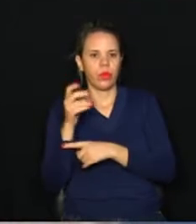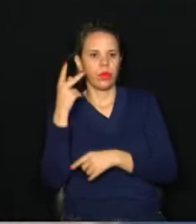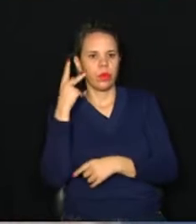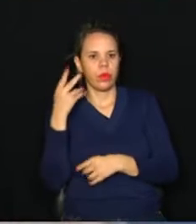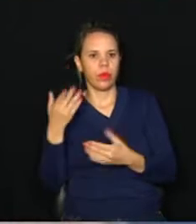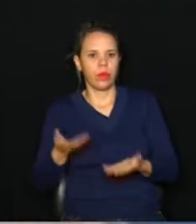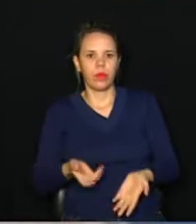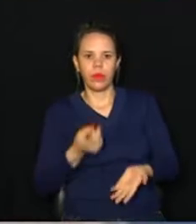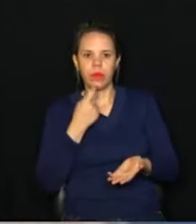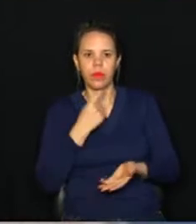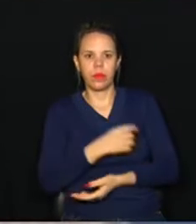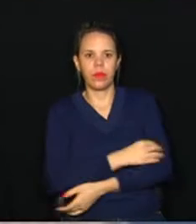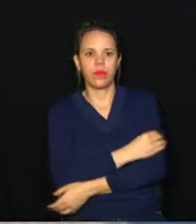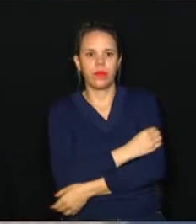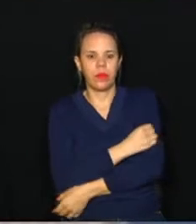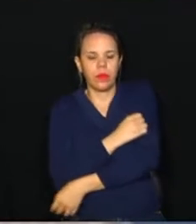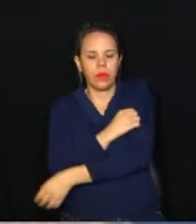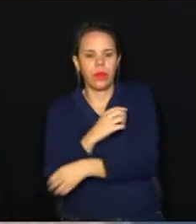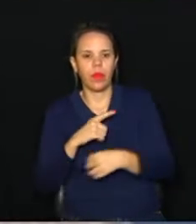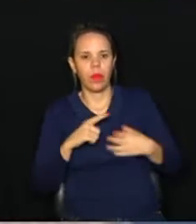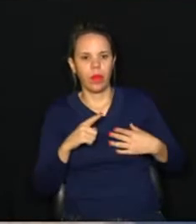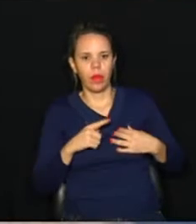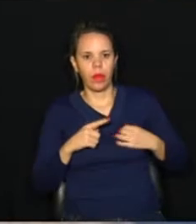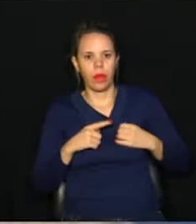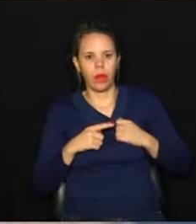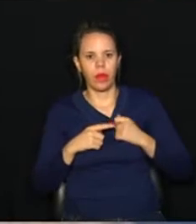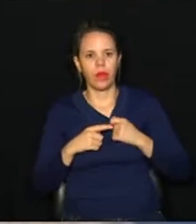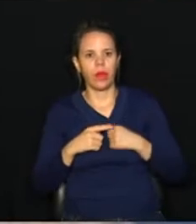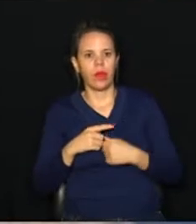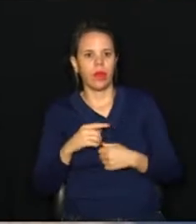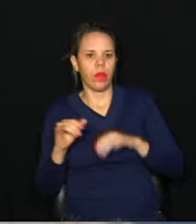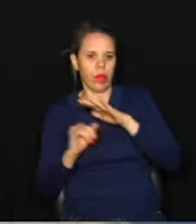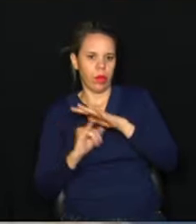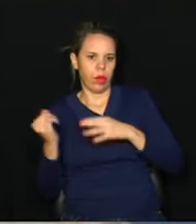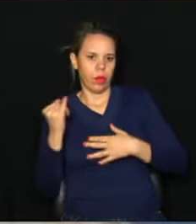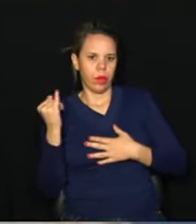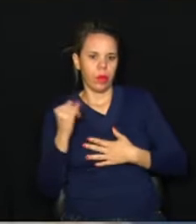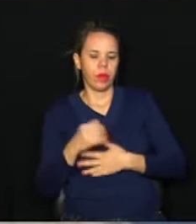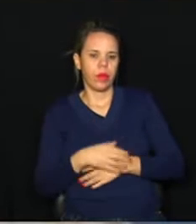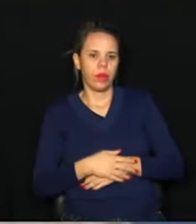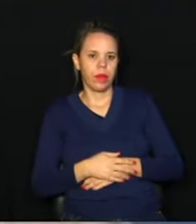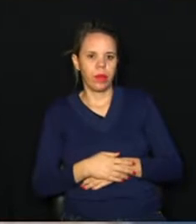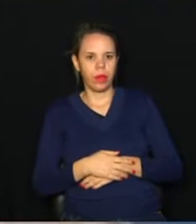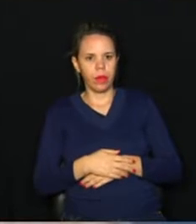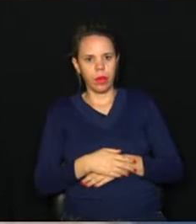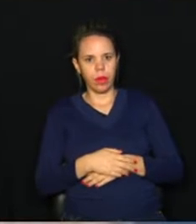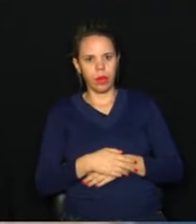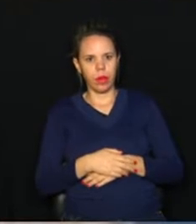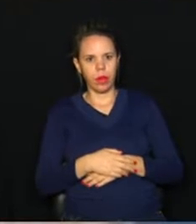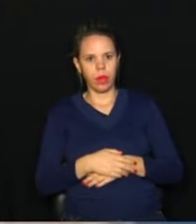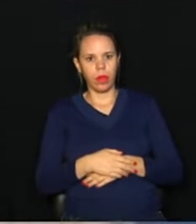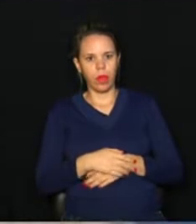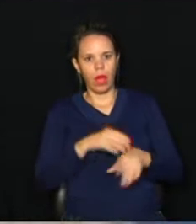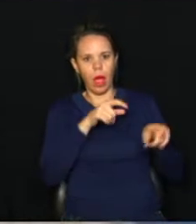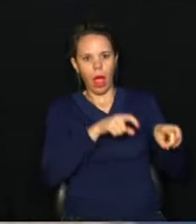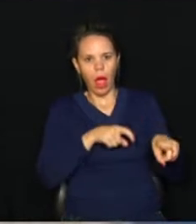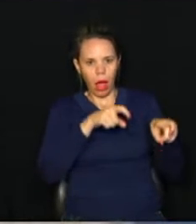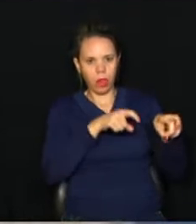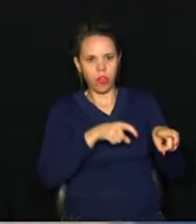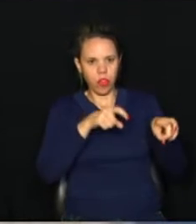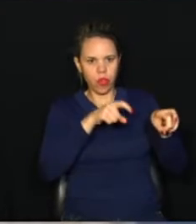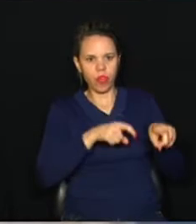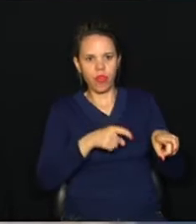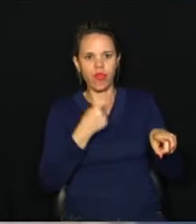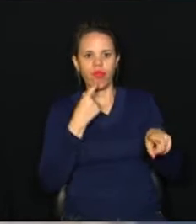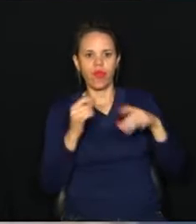Aqui em Campinas, nós temos a presença de institutos importantes, como o Instituto Agronômico de Campinas,